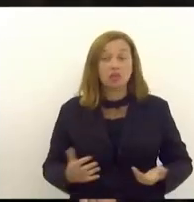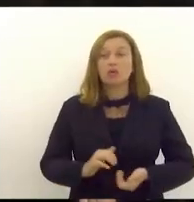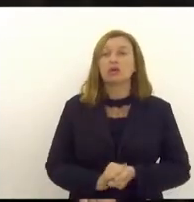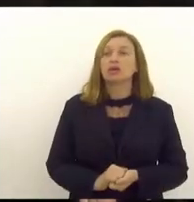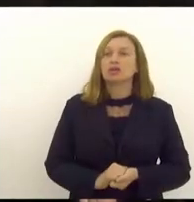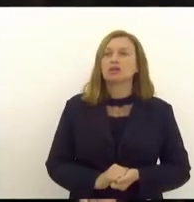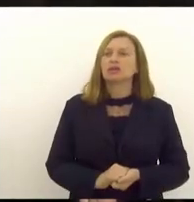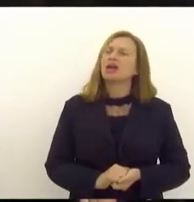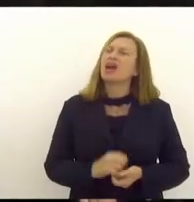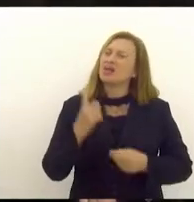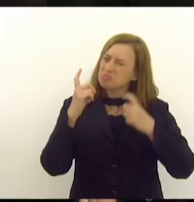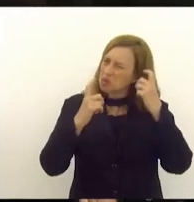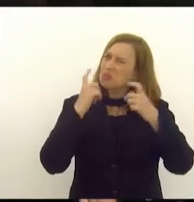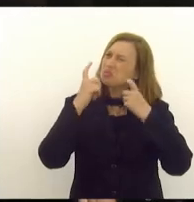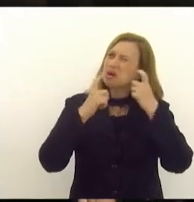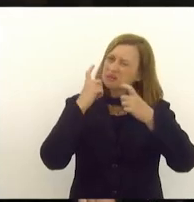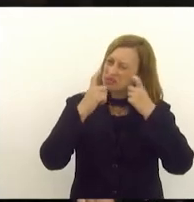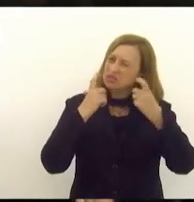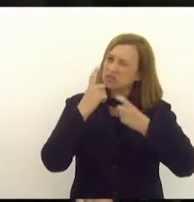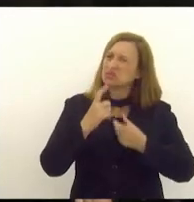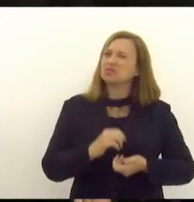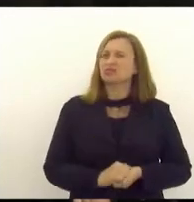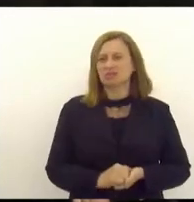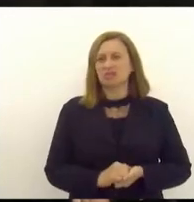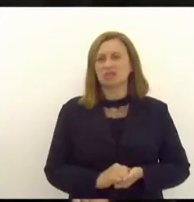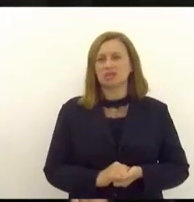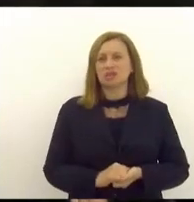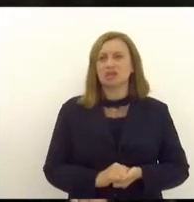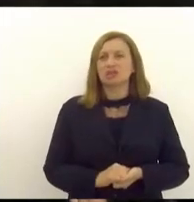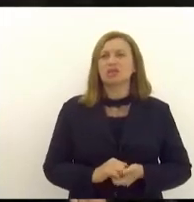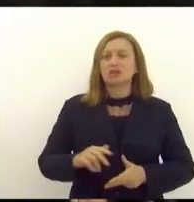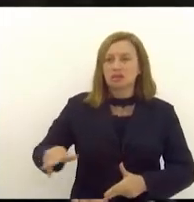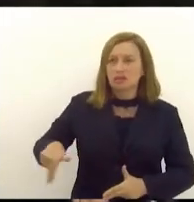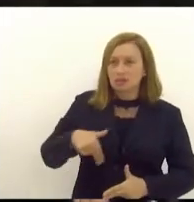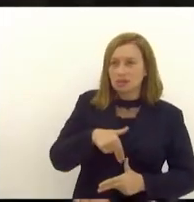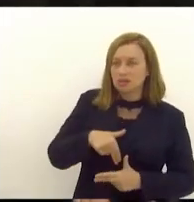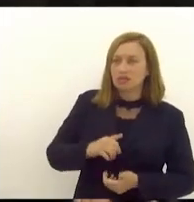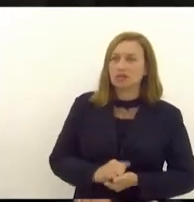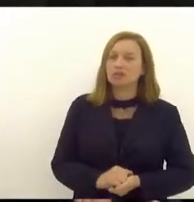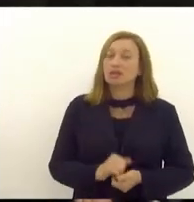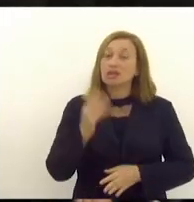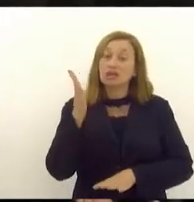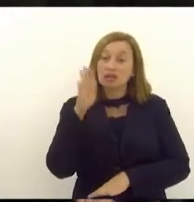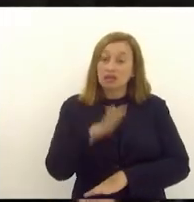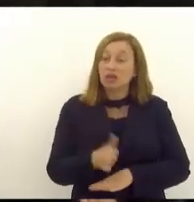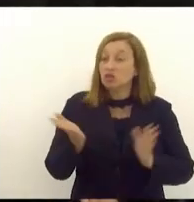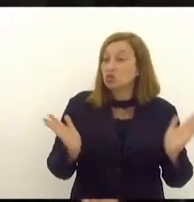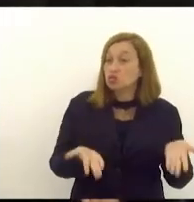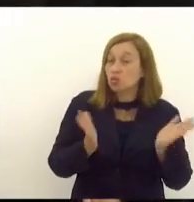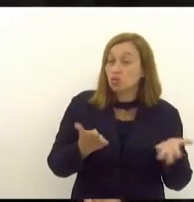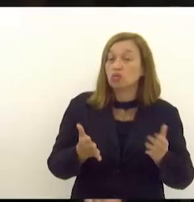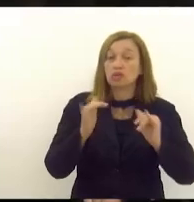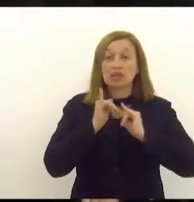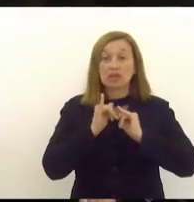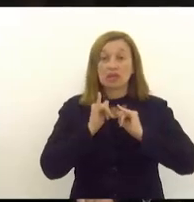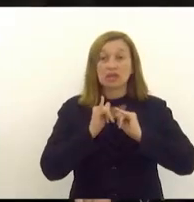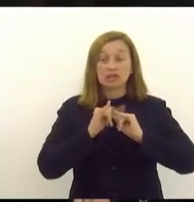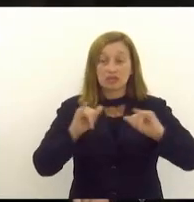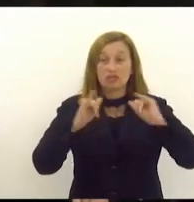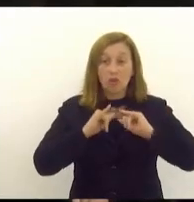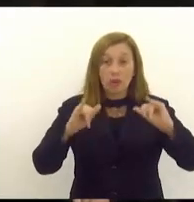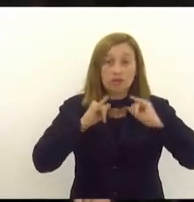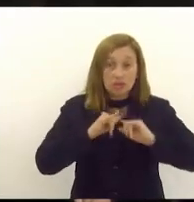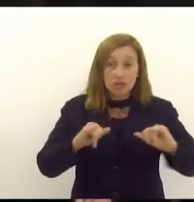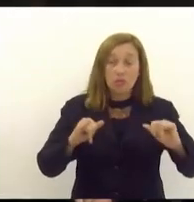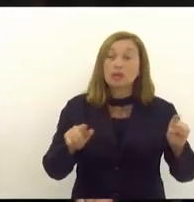é muito preocupante trago aqui nessa Tribuna na tarde de hoje esse assunto que